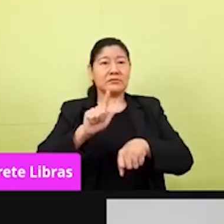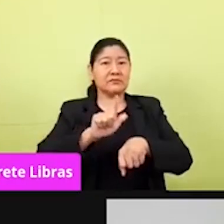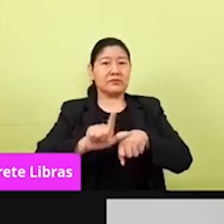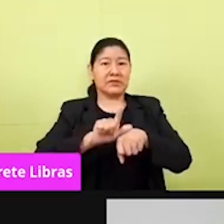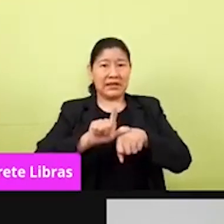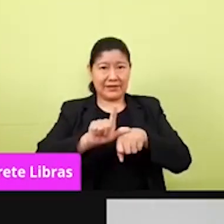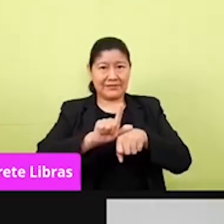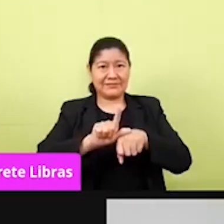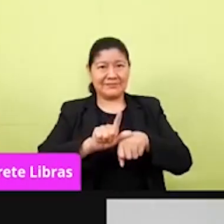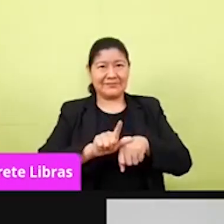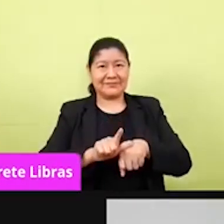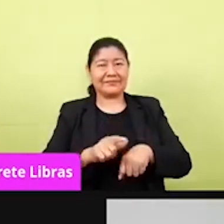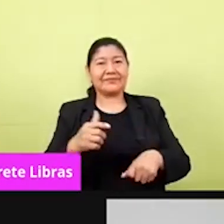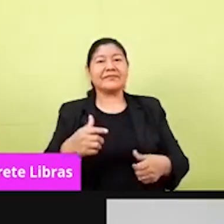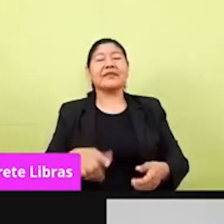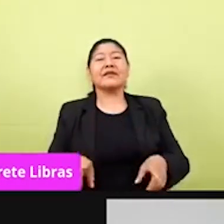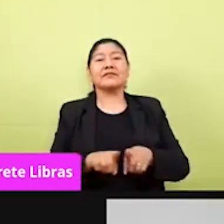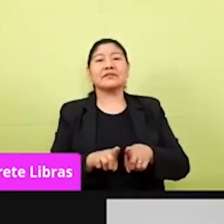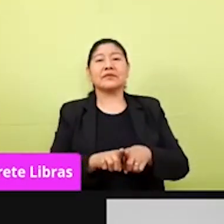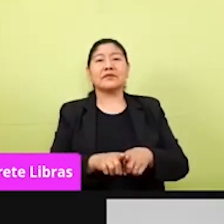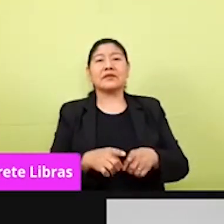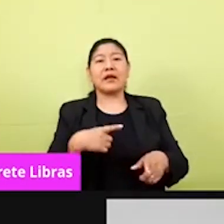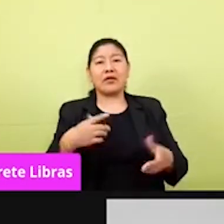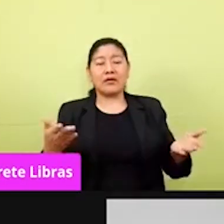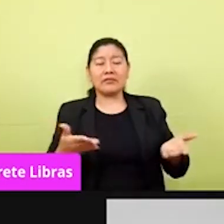espero que a gente tenha conseguido, né, Márcia, passar um pouquinho aí,